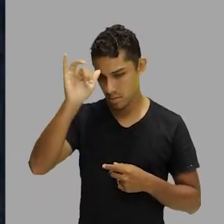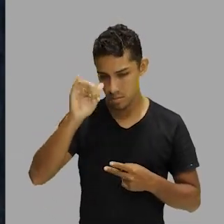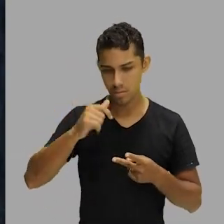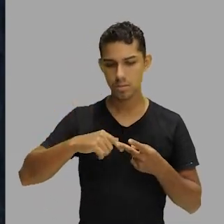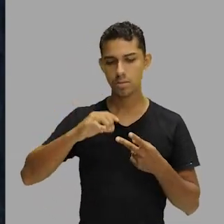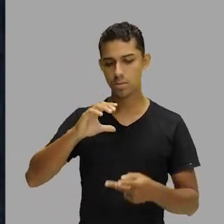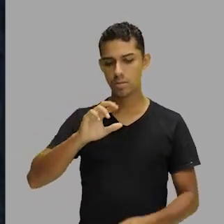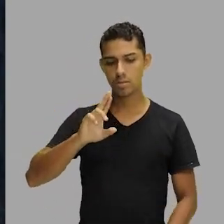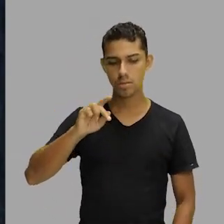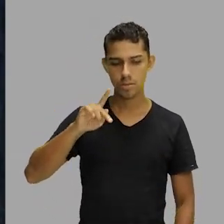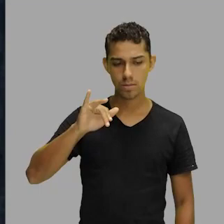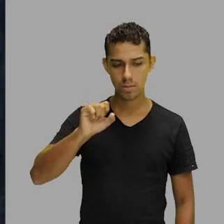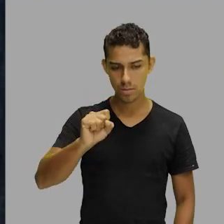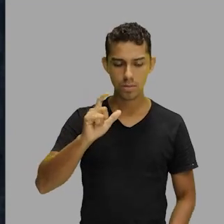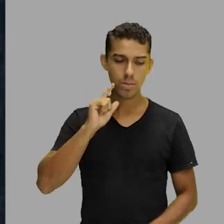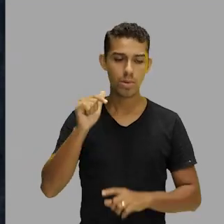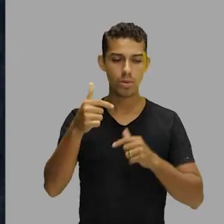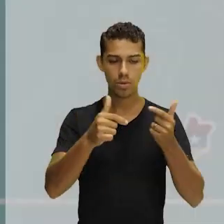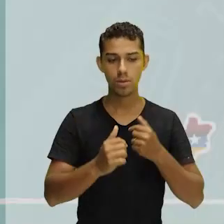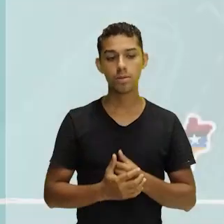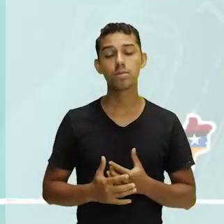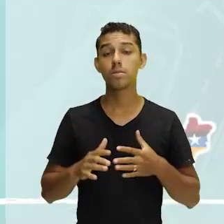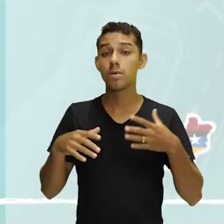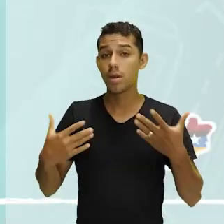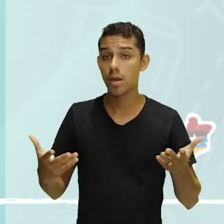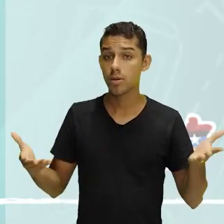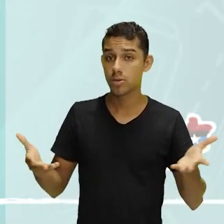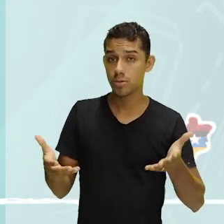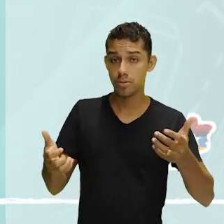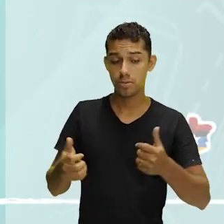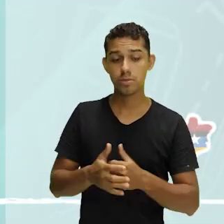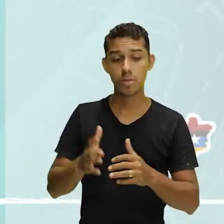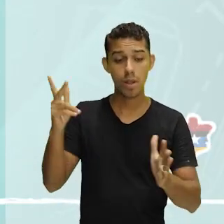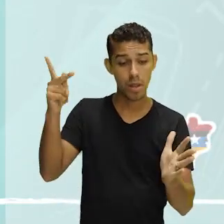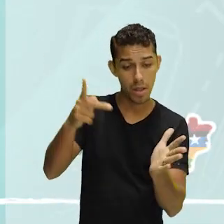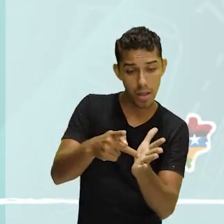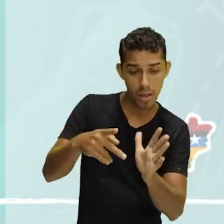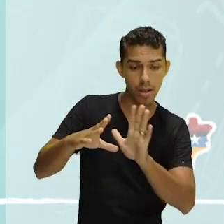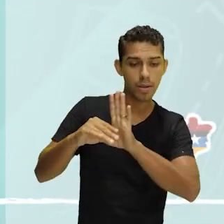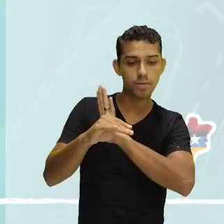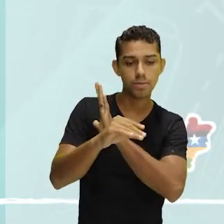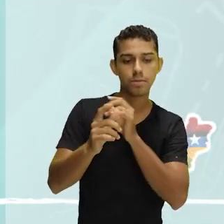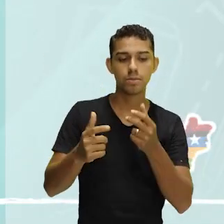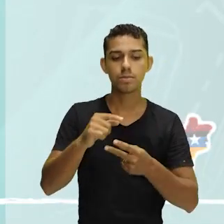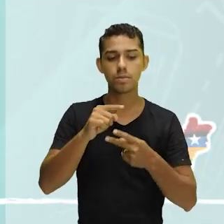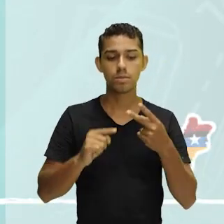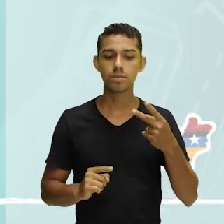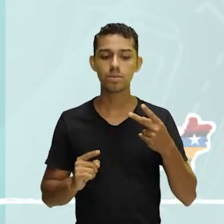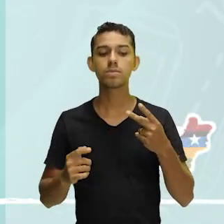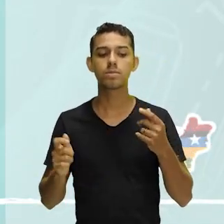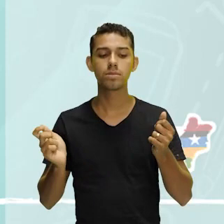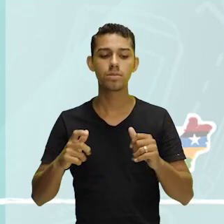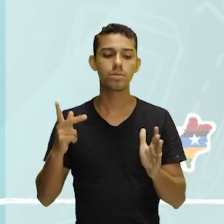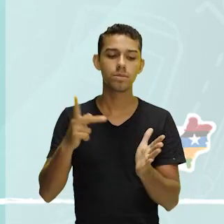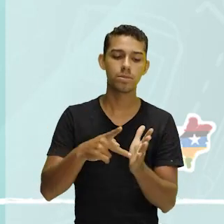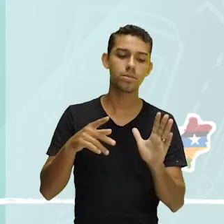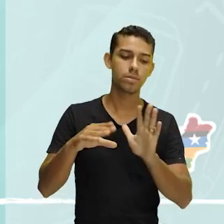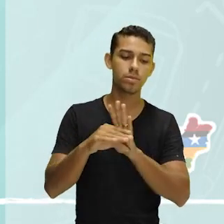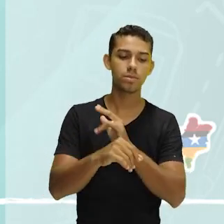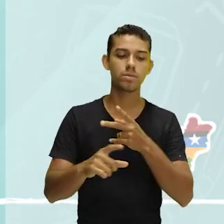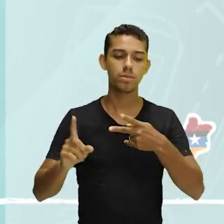outros indivíduos. Ok, pessoal? No caso das eubactérias, nós temos dois tipos de